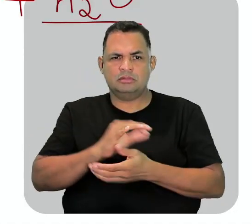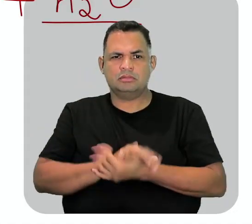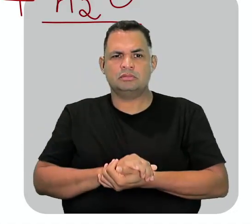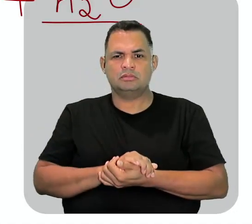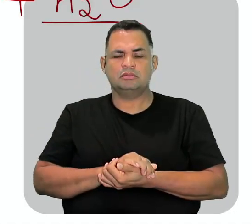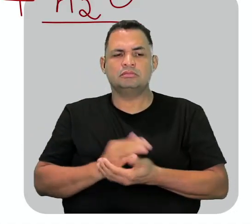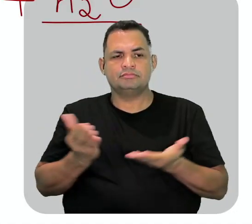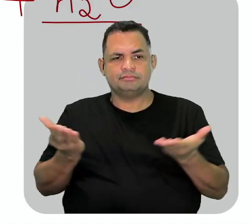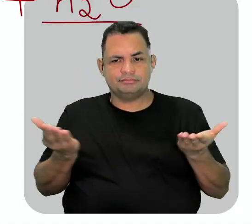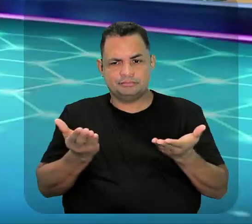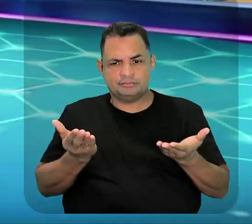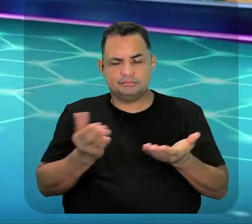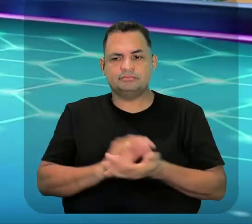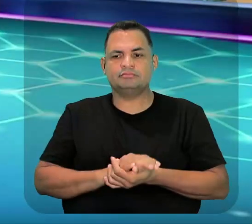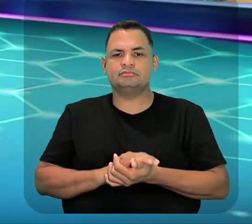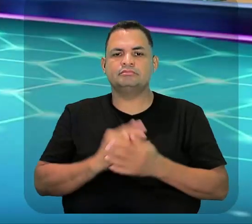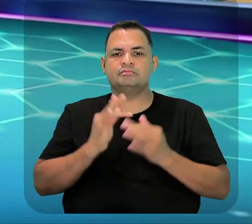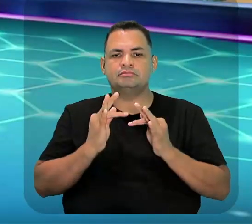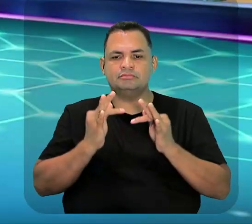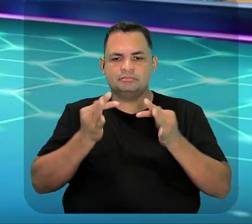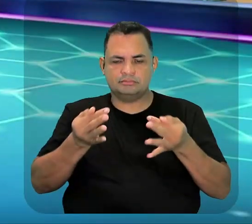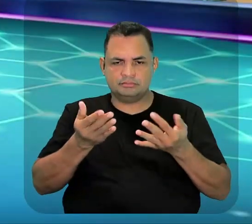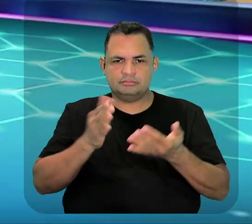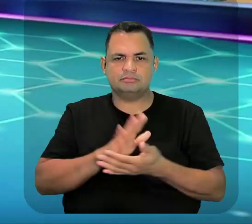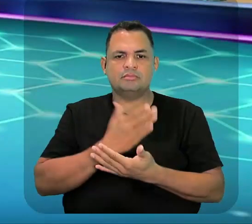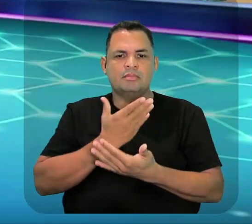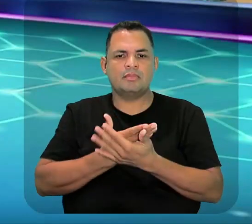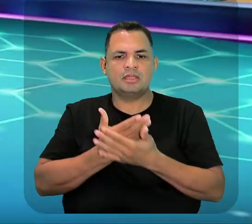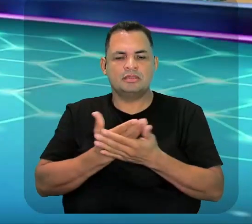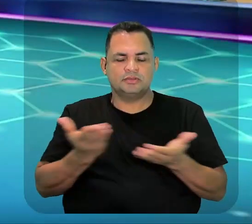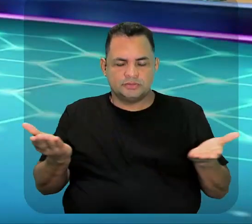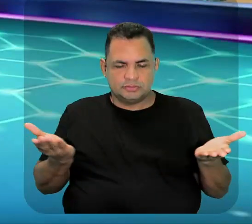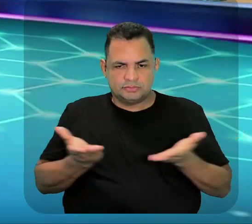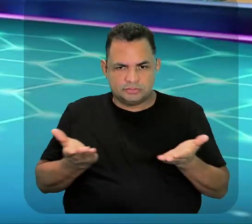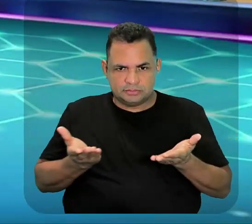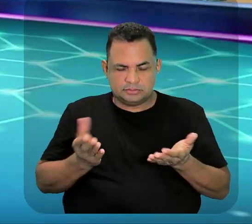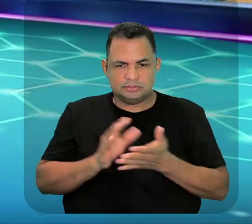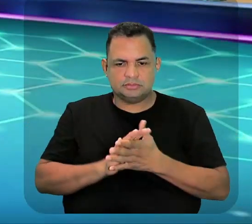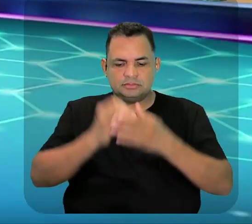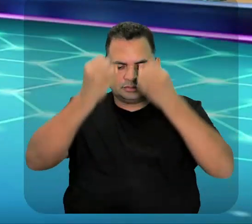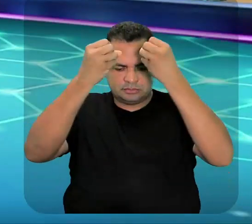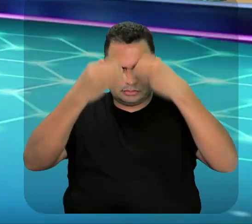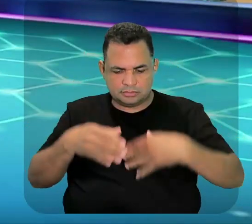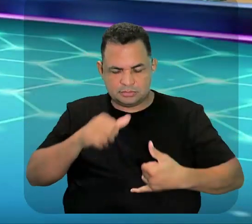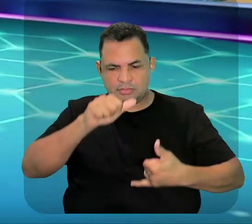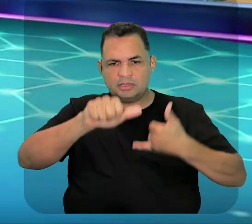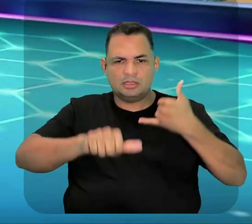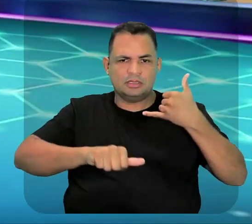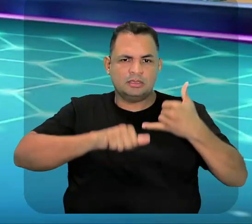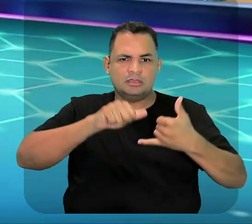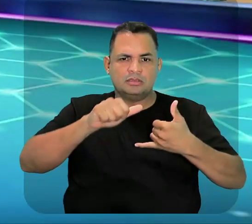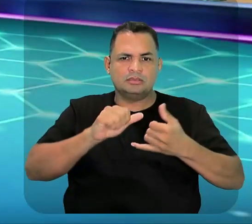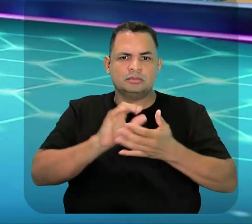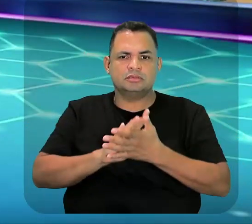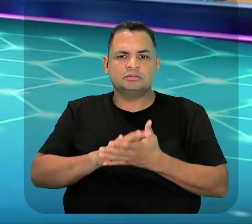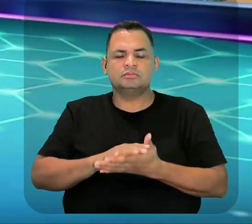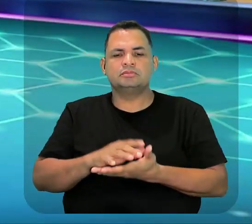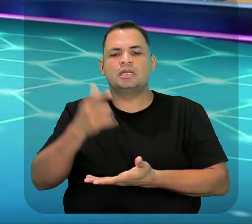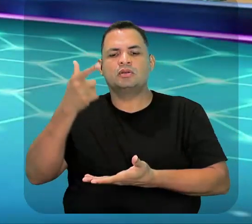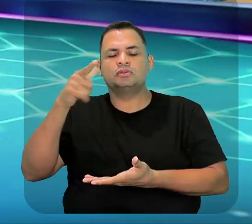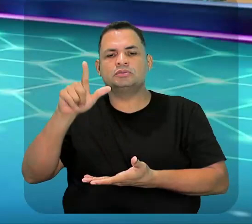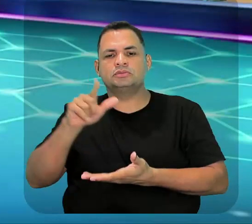E assim, a gente vai encerrando essa aula de hoje, que falamos sobre as reações de